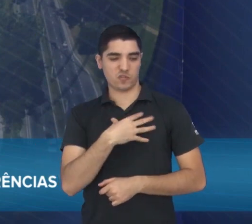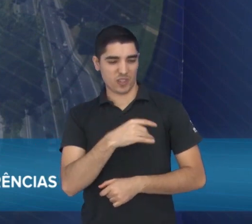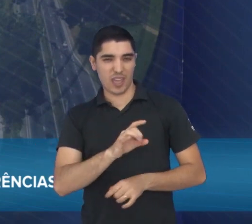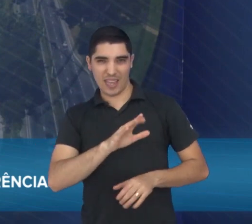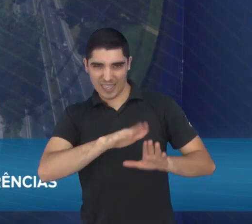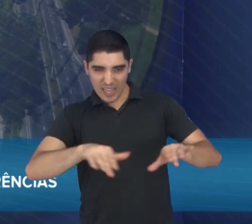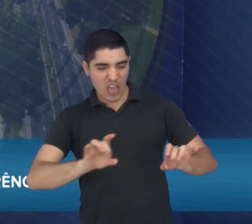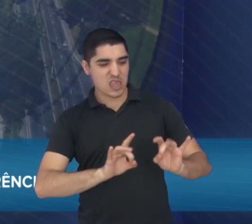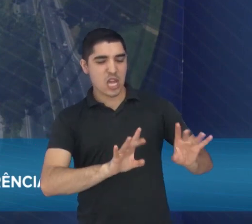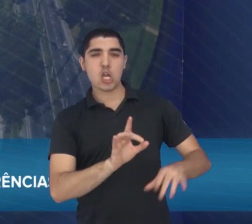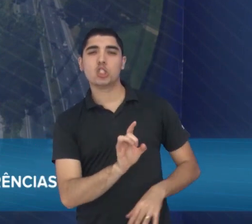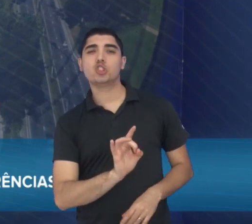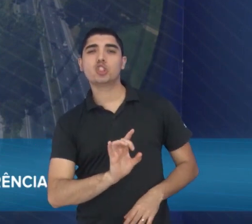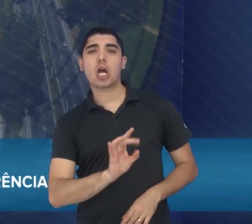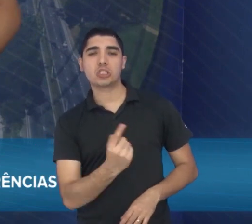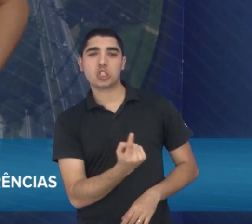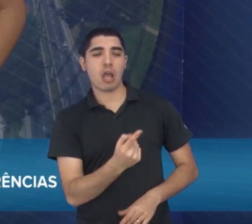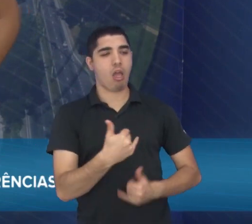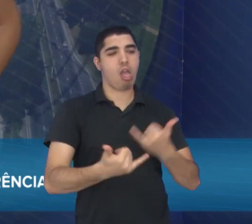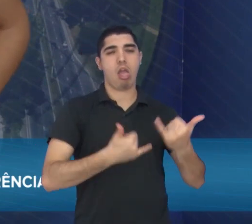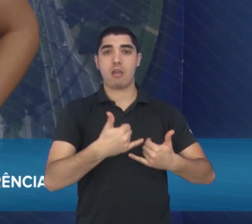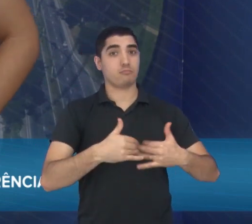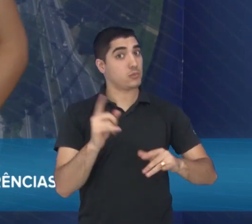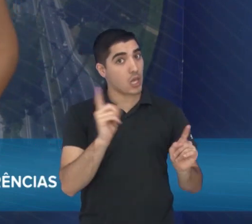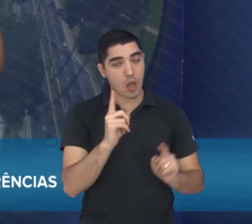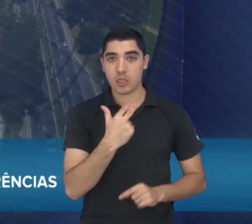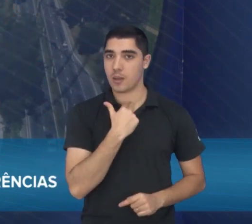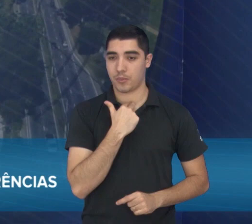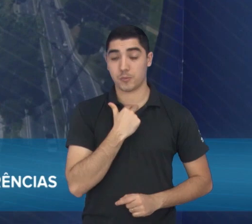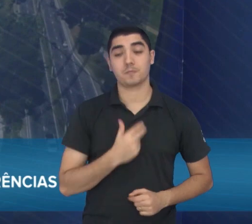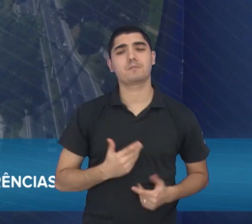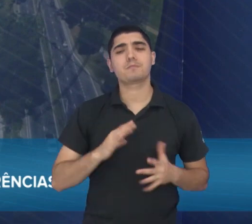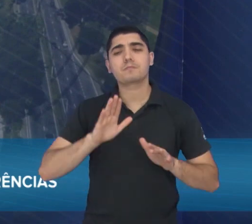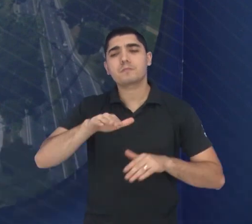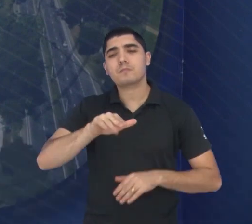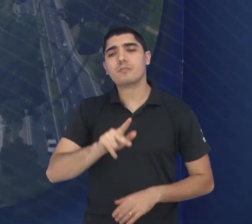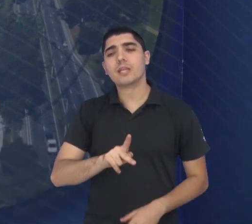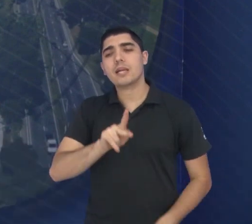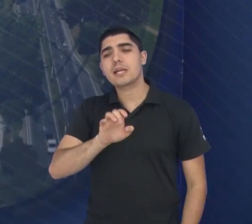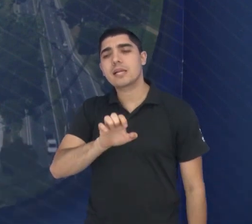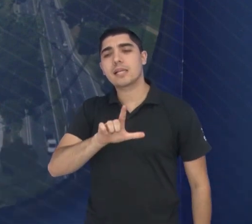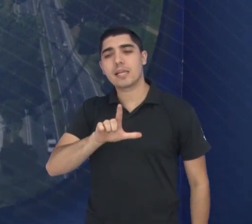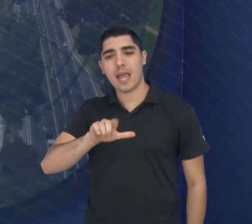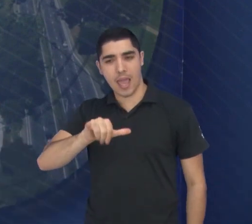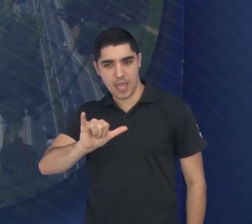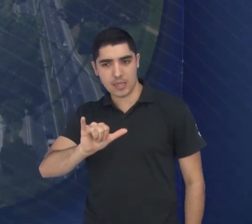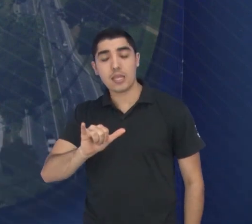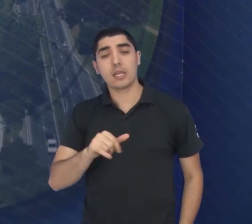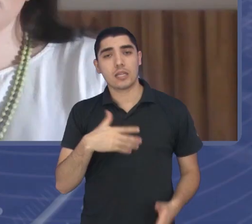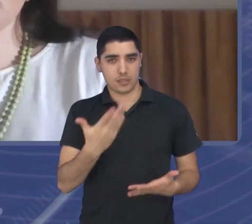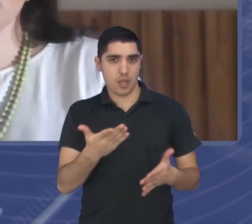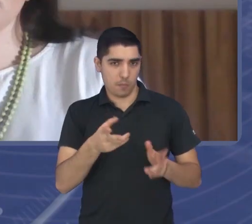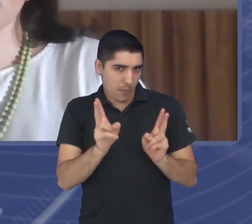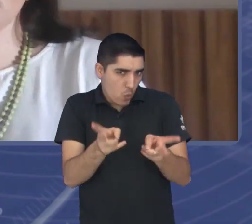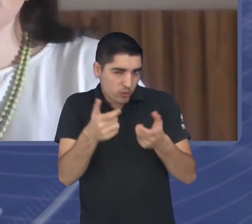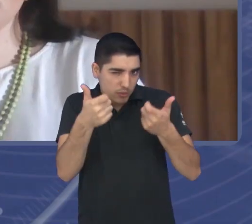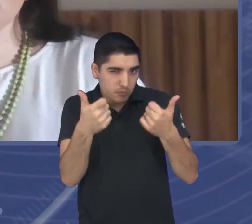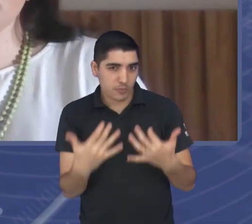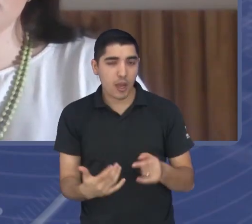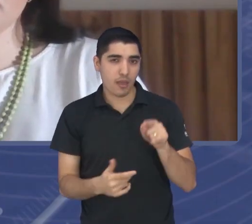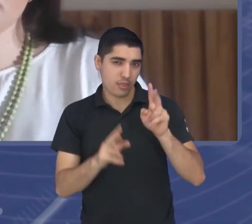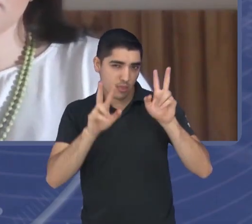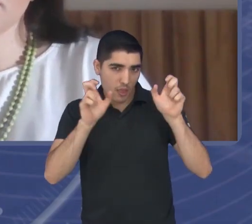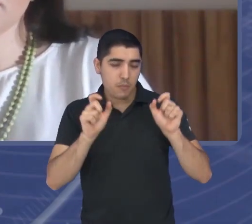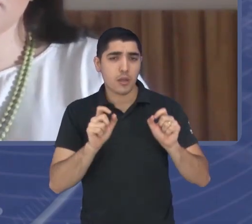que tomar todo esse cuidado. Kelly, para a gente continuar, antes de ir para os outros itens, quando a gente fala em